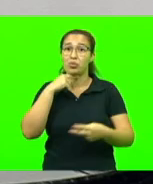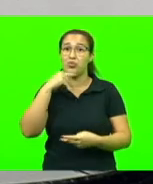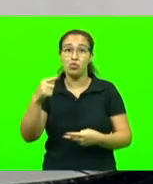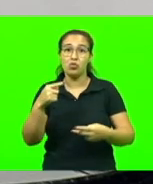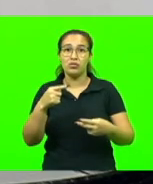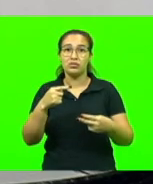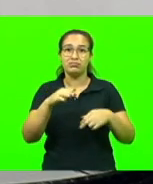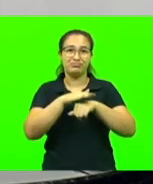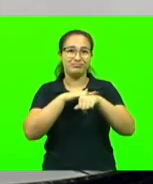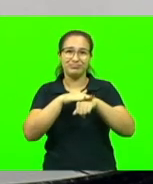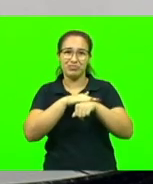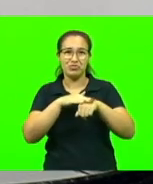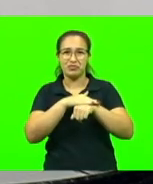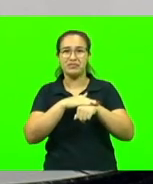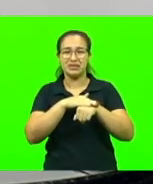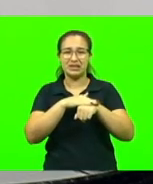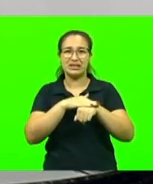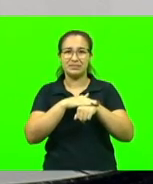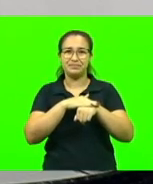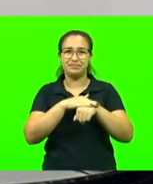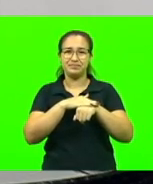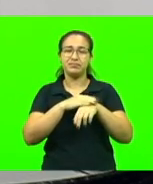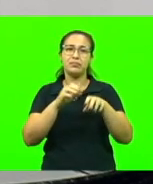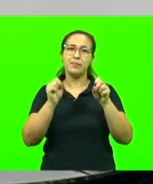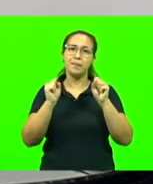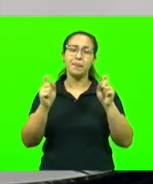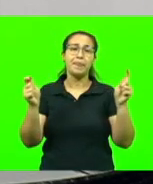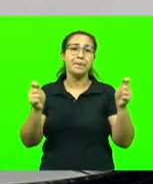florescesse como deveria para que a gente pudesse tornar